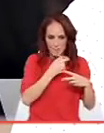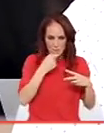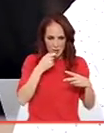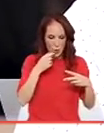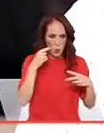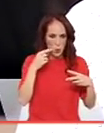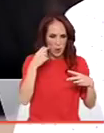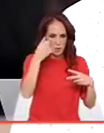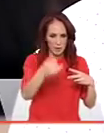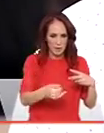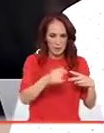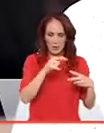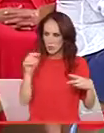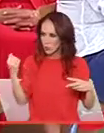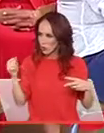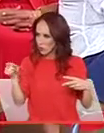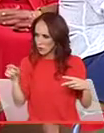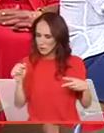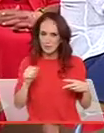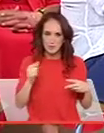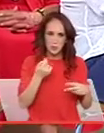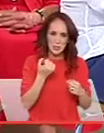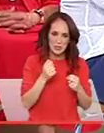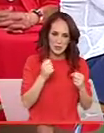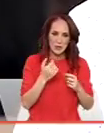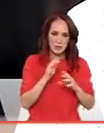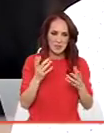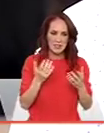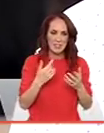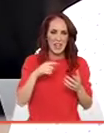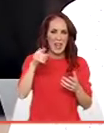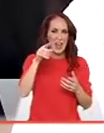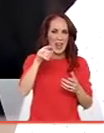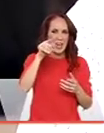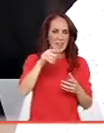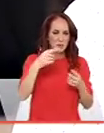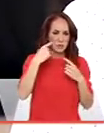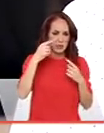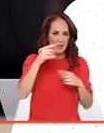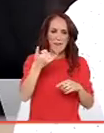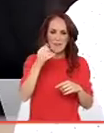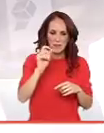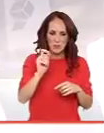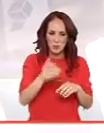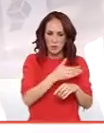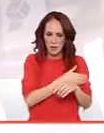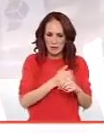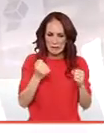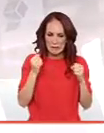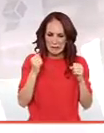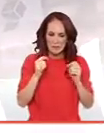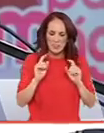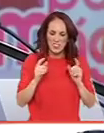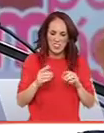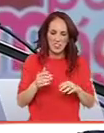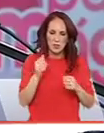já nesta próxima quarta os noivos não sim um bocadinho mas eu fico mais nervoso lá isso não